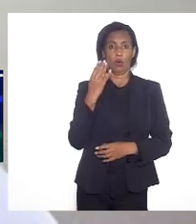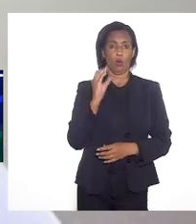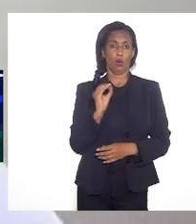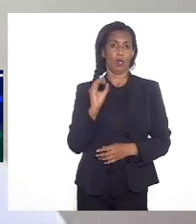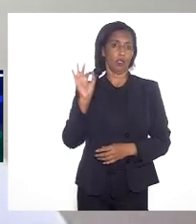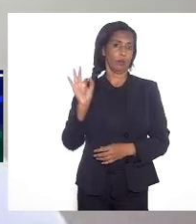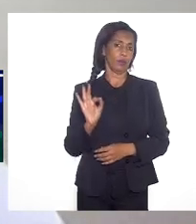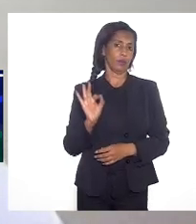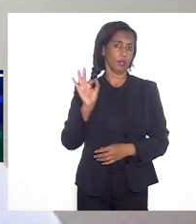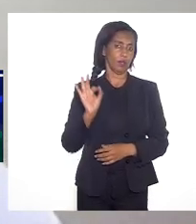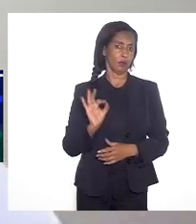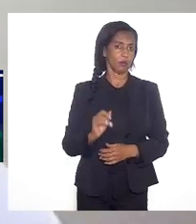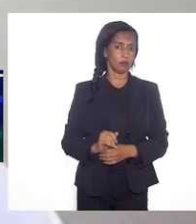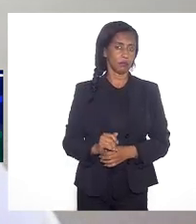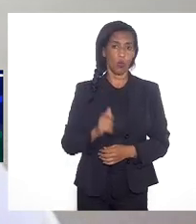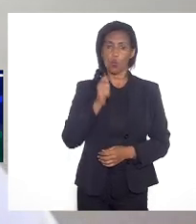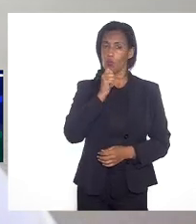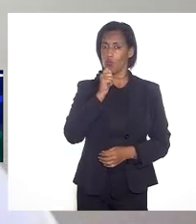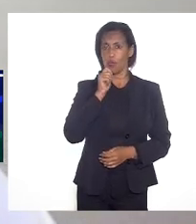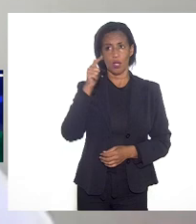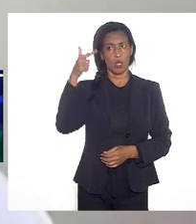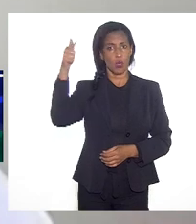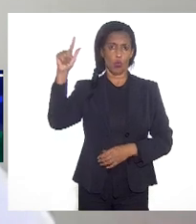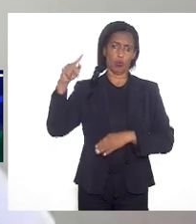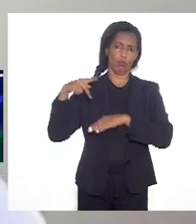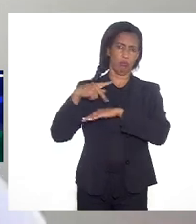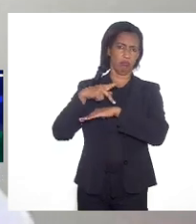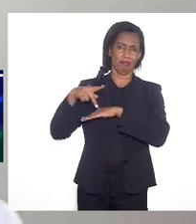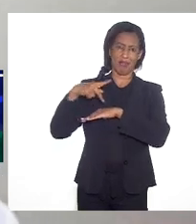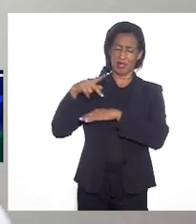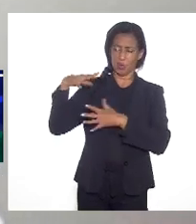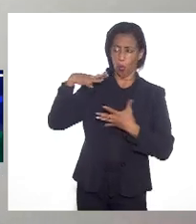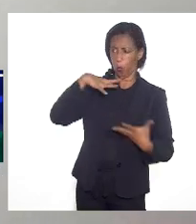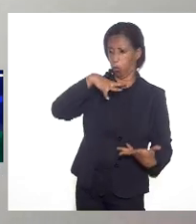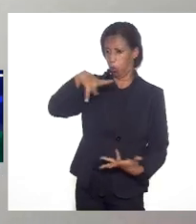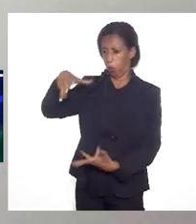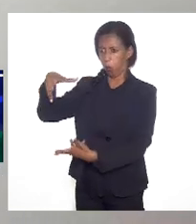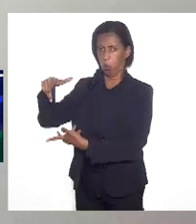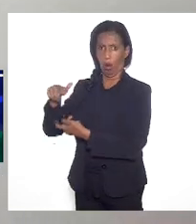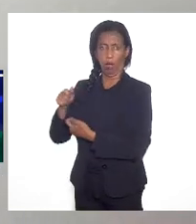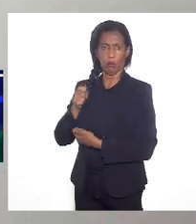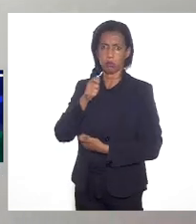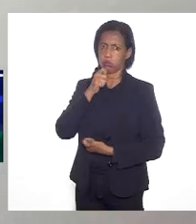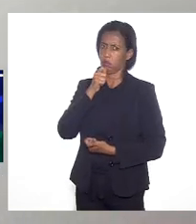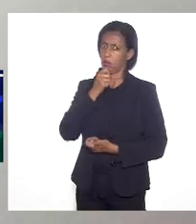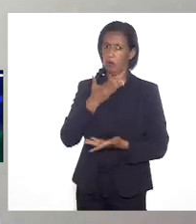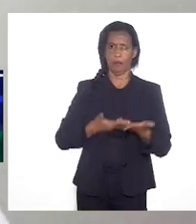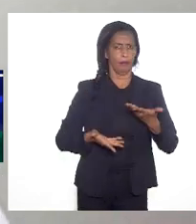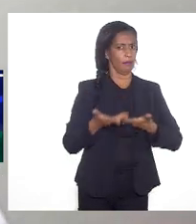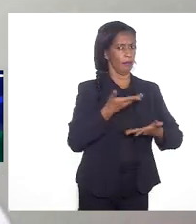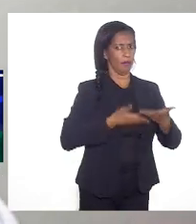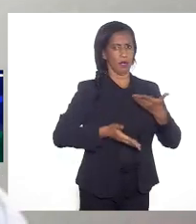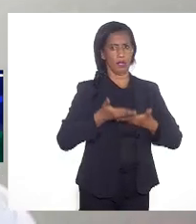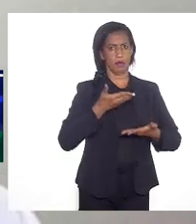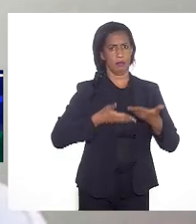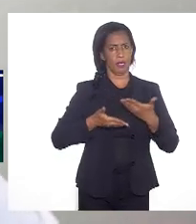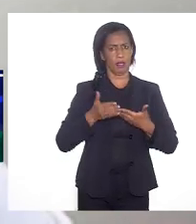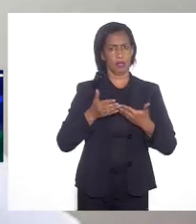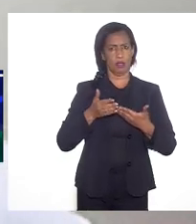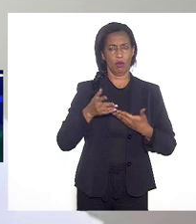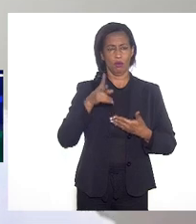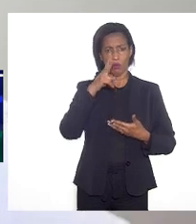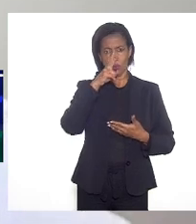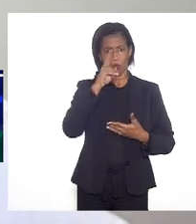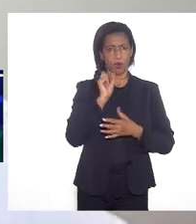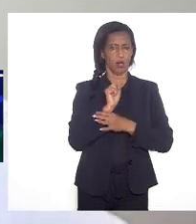40%. Isso não existe em nenhum outro lugar do mundo, uma participação tão grande das forças de segurança no número